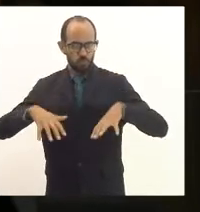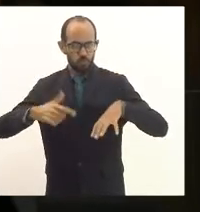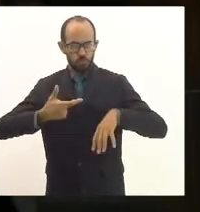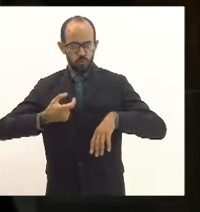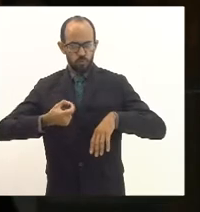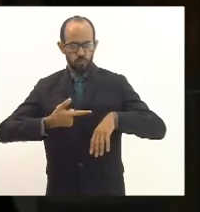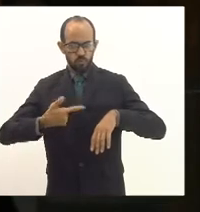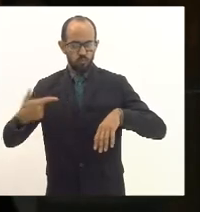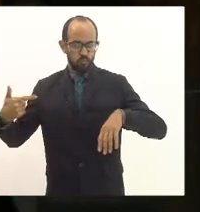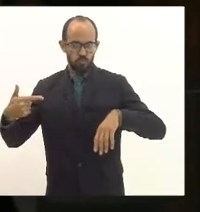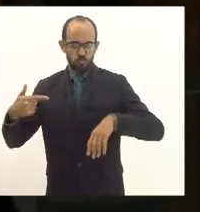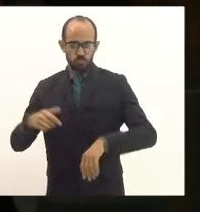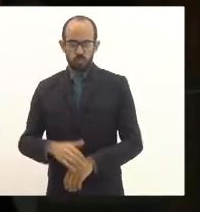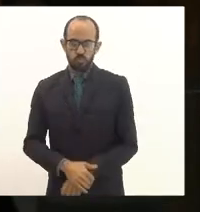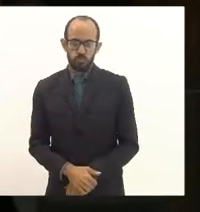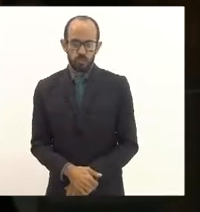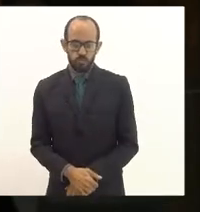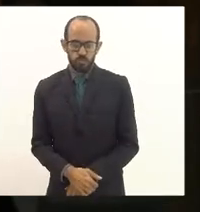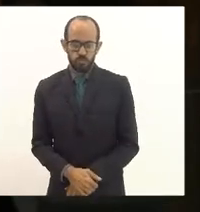2022.